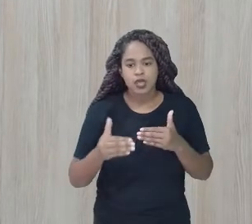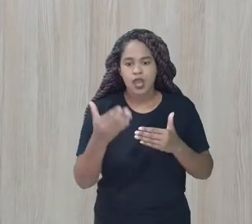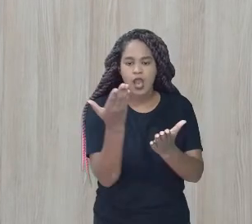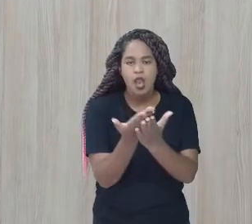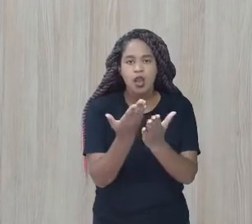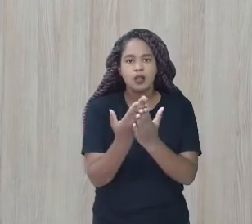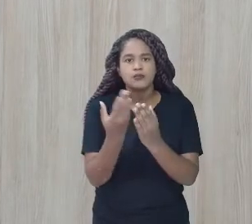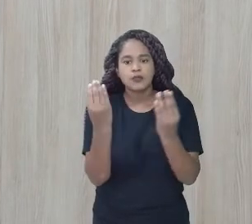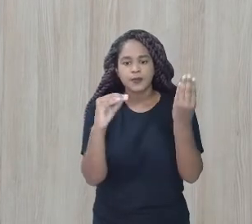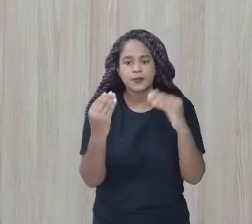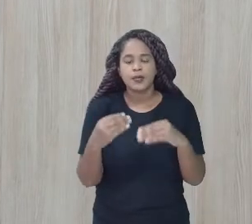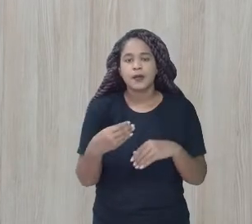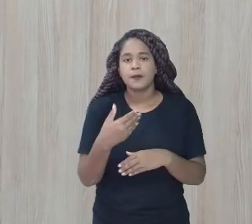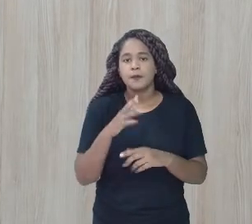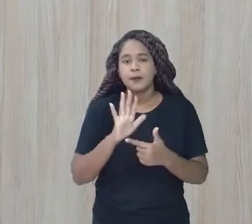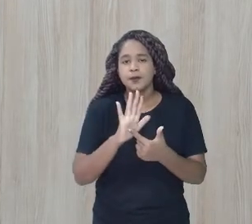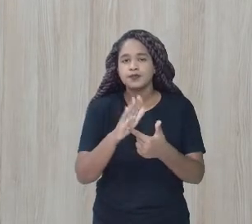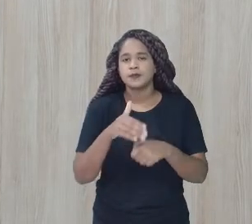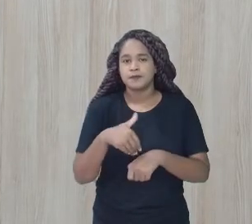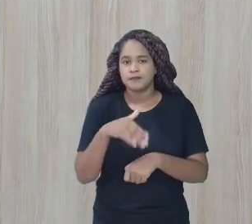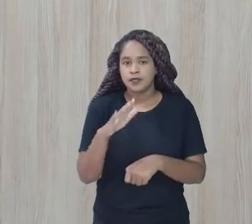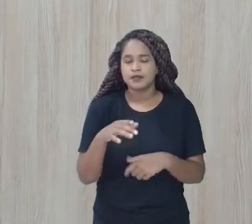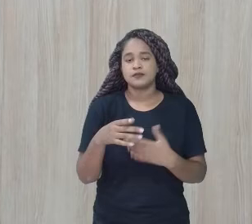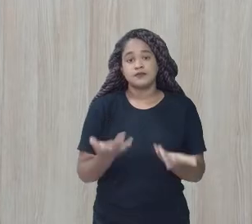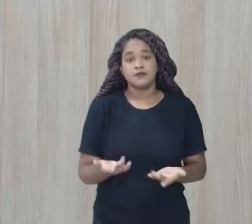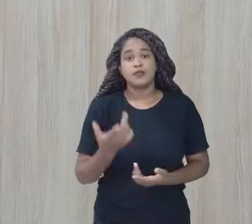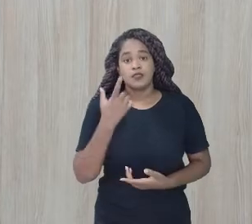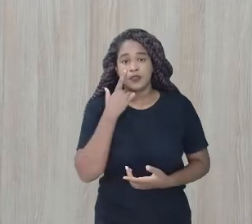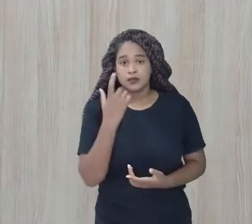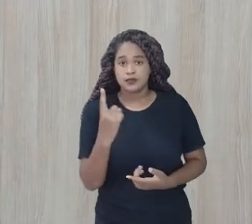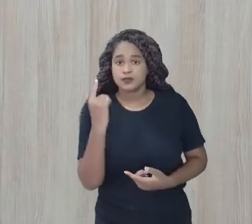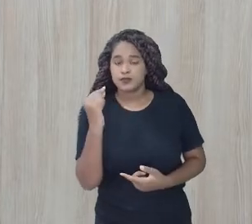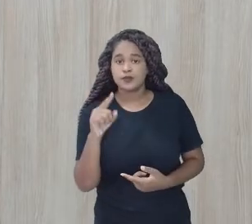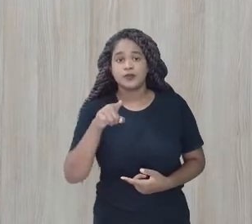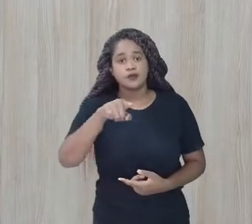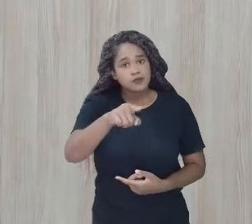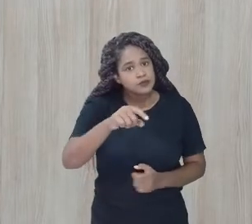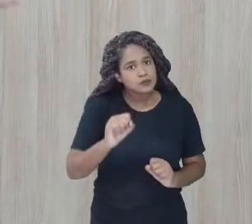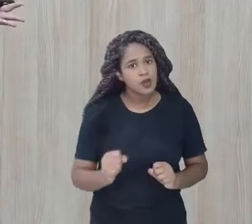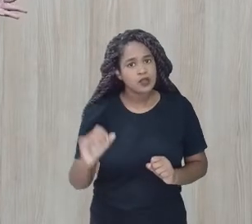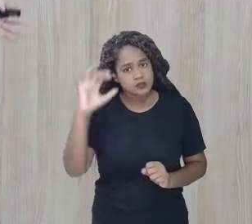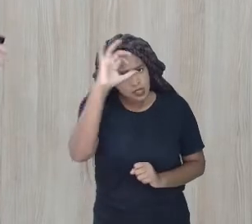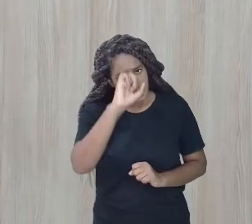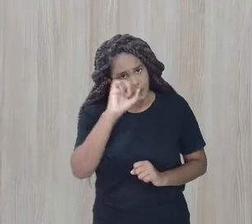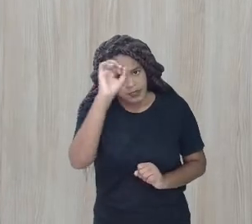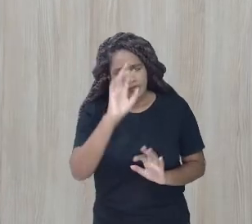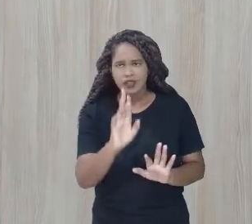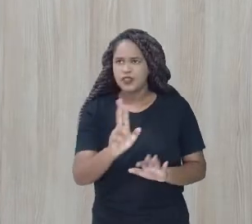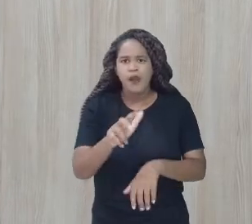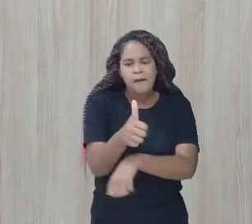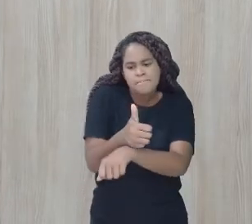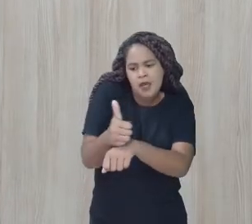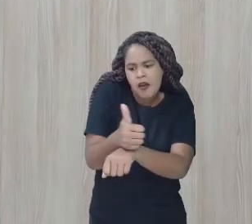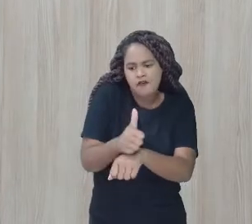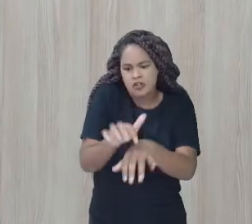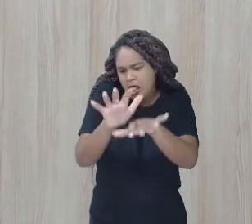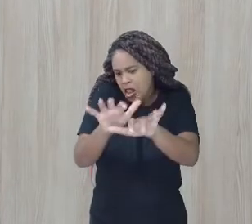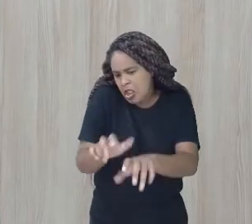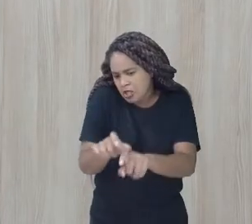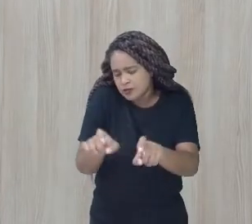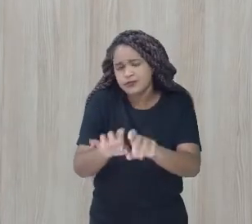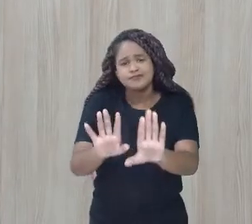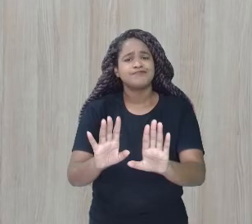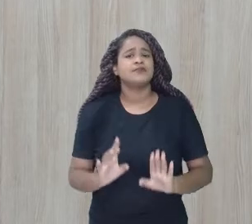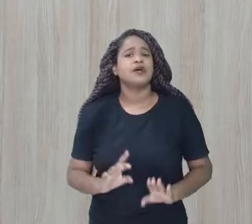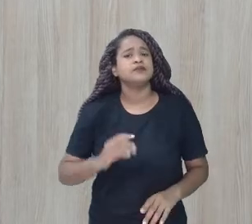bem interessante de perceber que você pode aprender não necessariamente para ser um programador mais na frente de computador, mas para